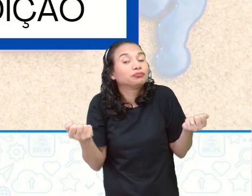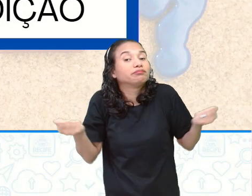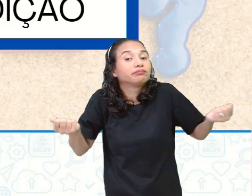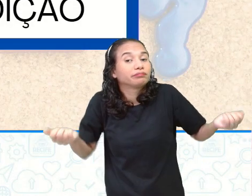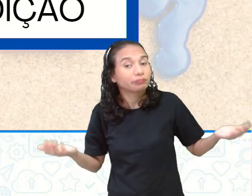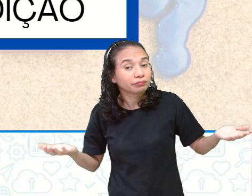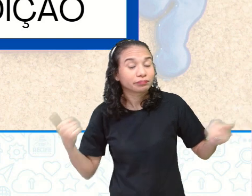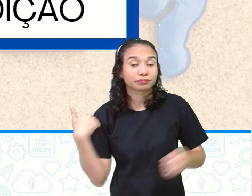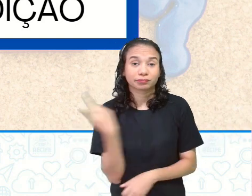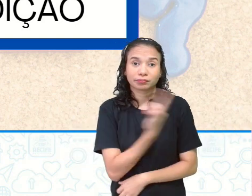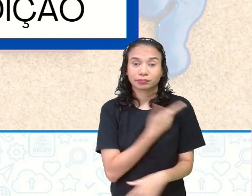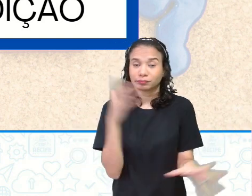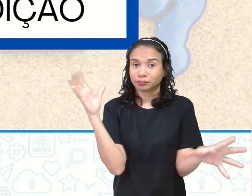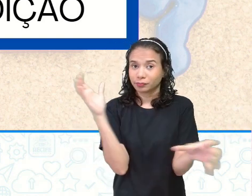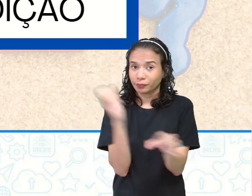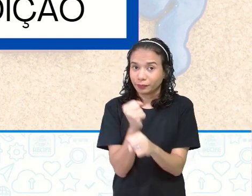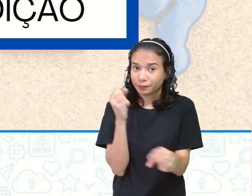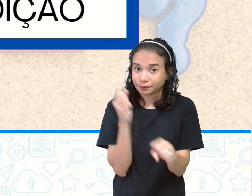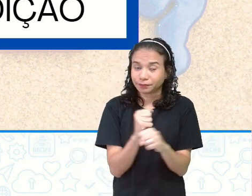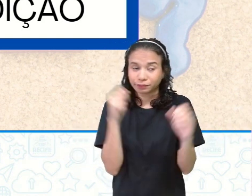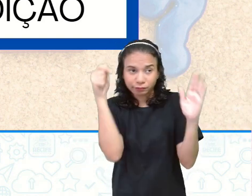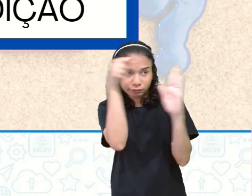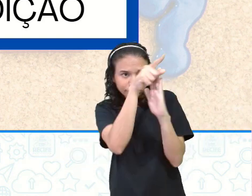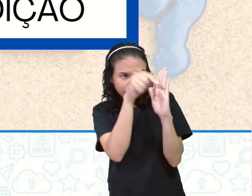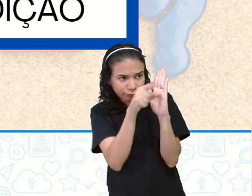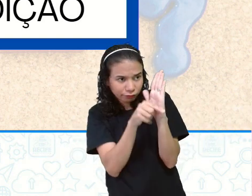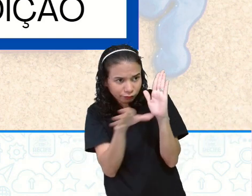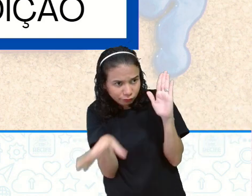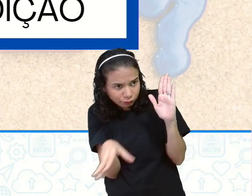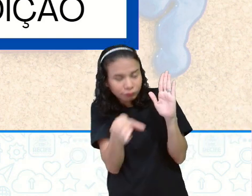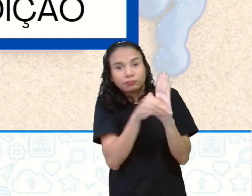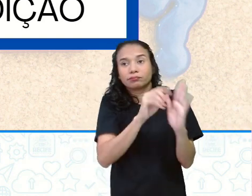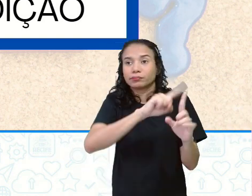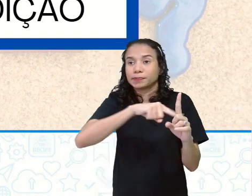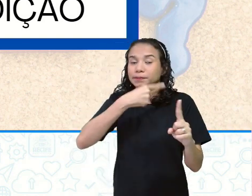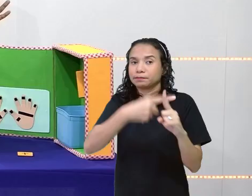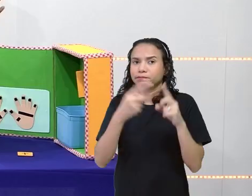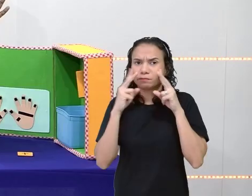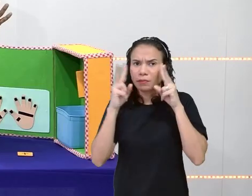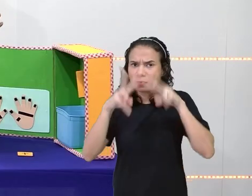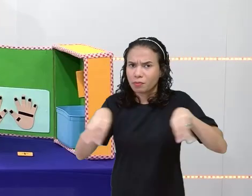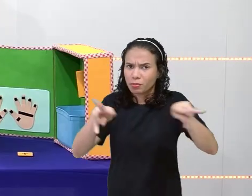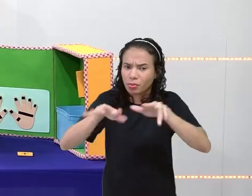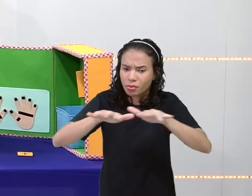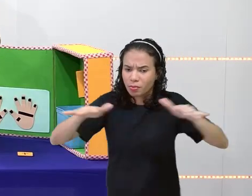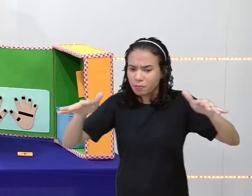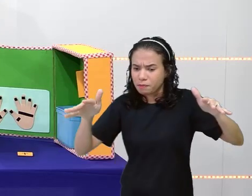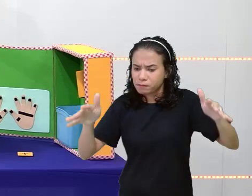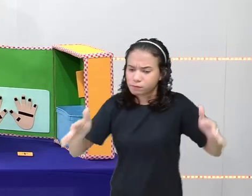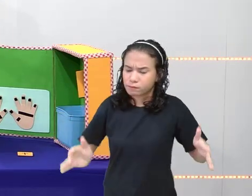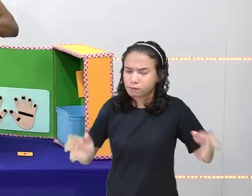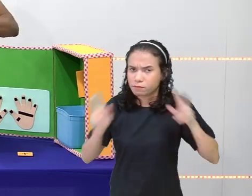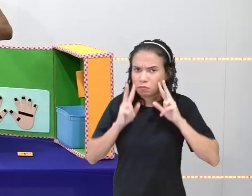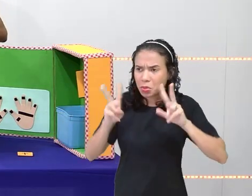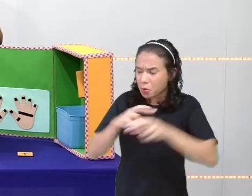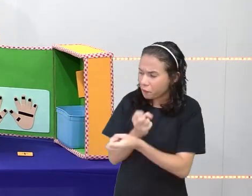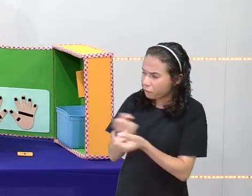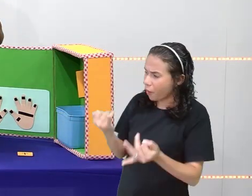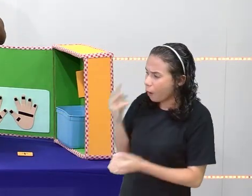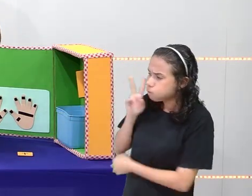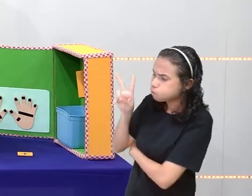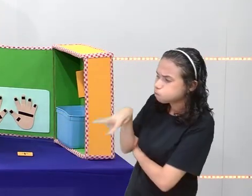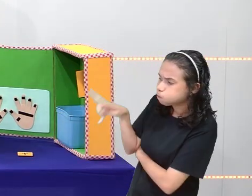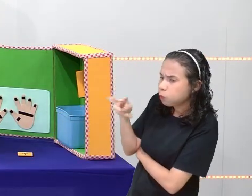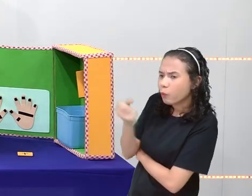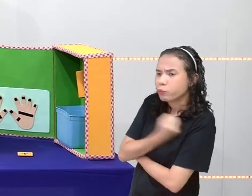iremos somar com o quiz da adição. Vocês já devem ter percebido, aqui em cima da minha mesa tem vários